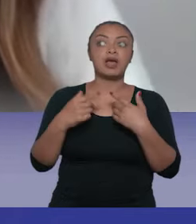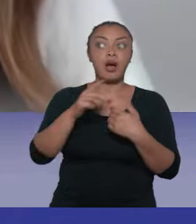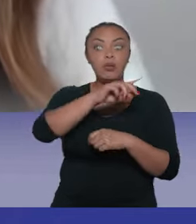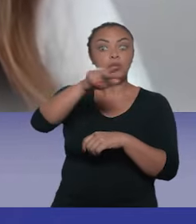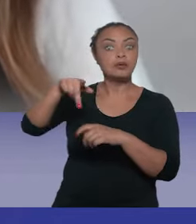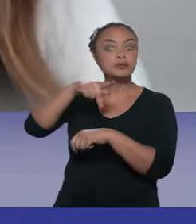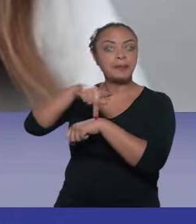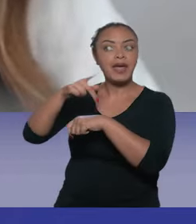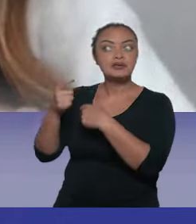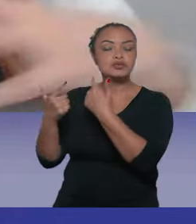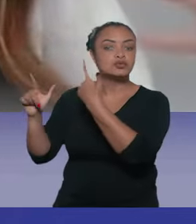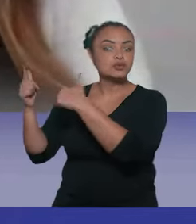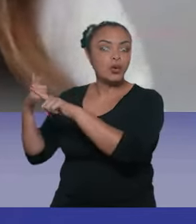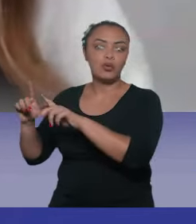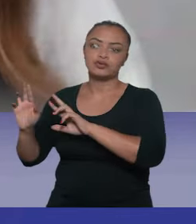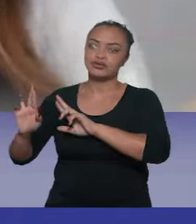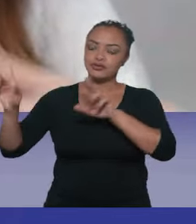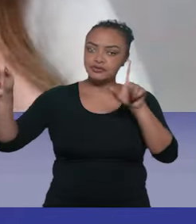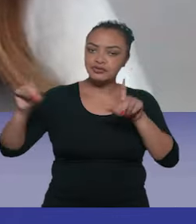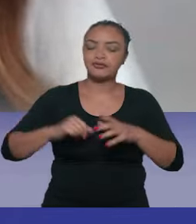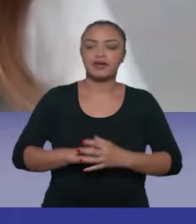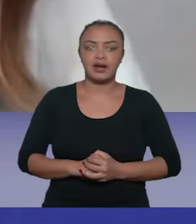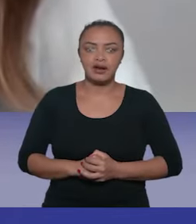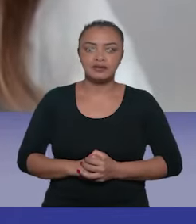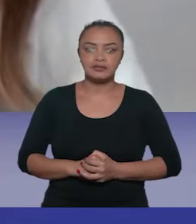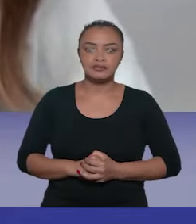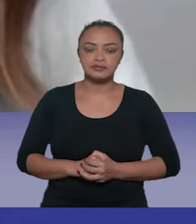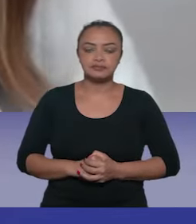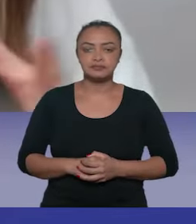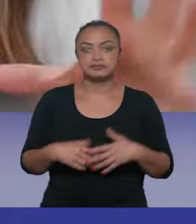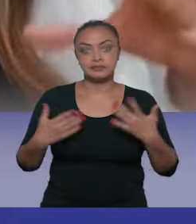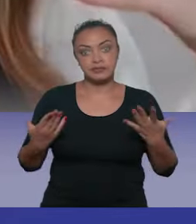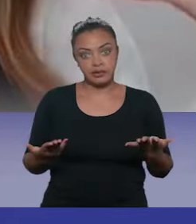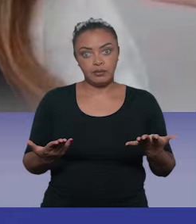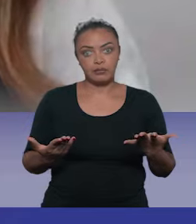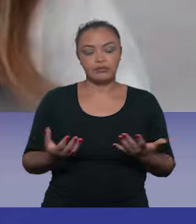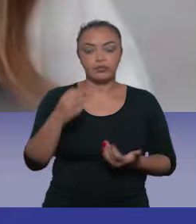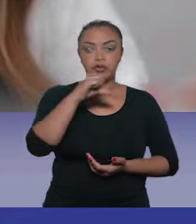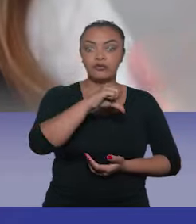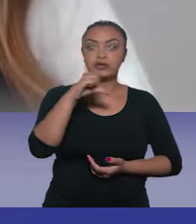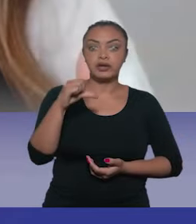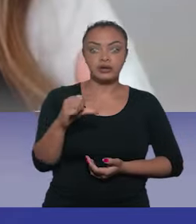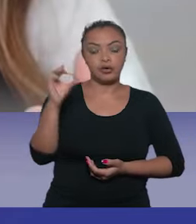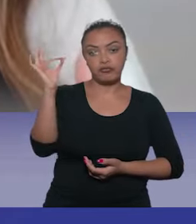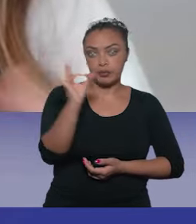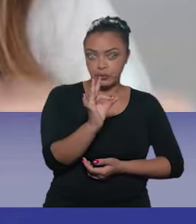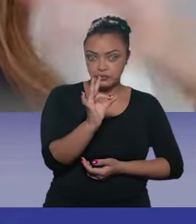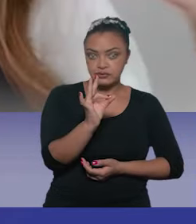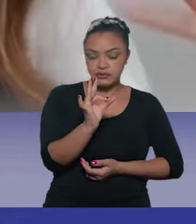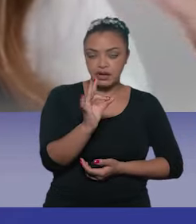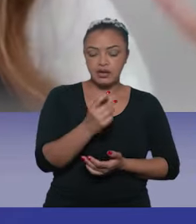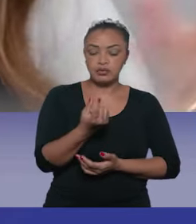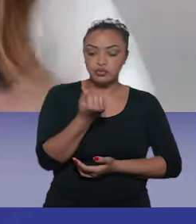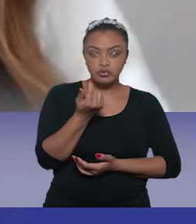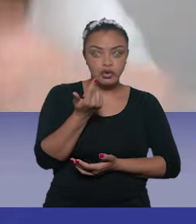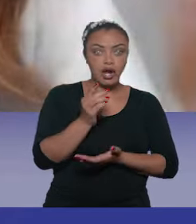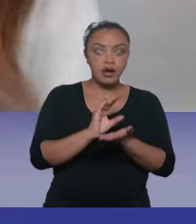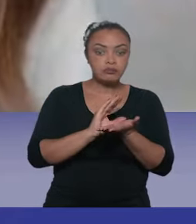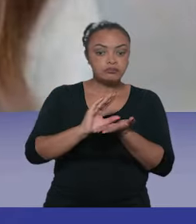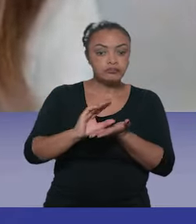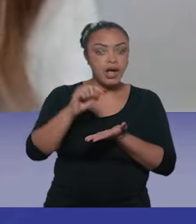no nosso próprio país, muito maior do que boa parte dos países. Então, a gente deixa todo o nosso